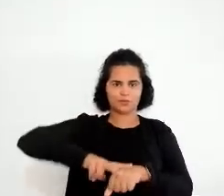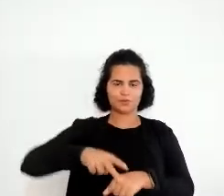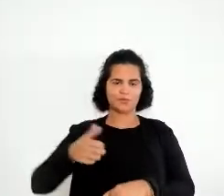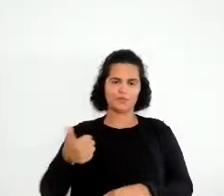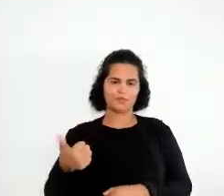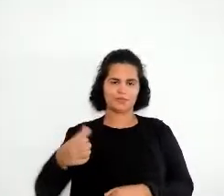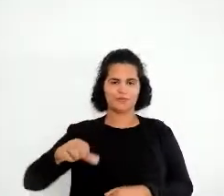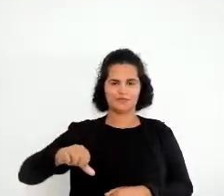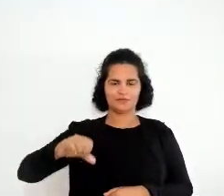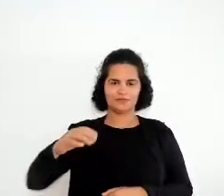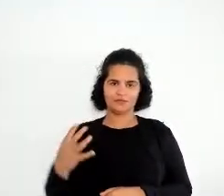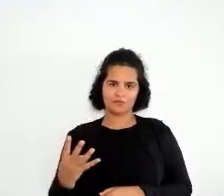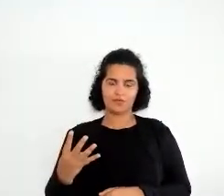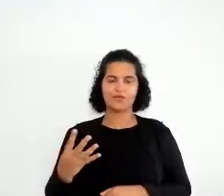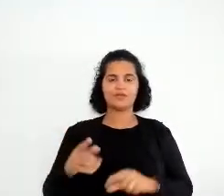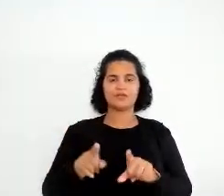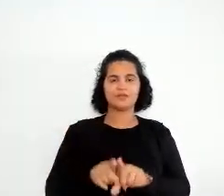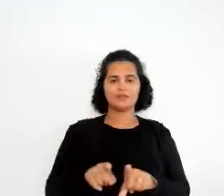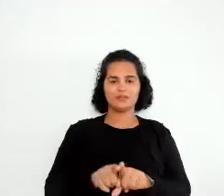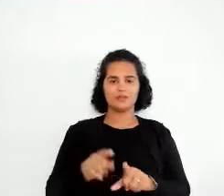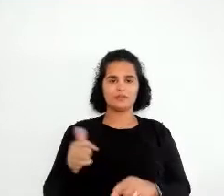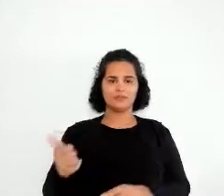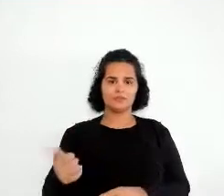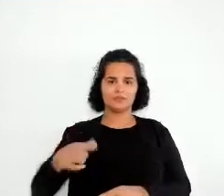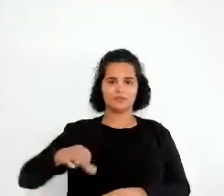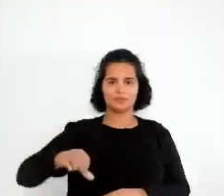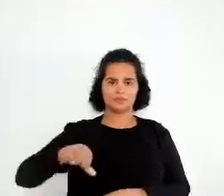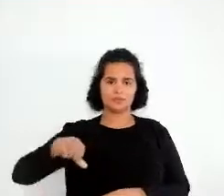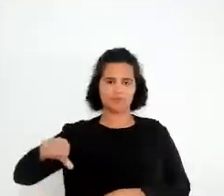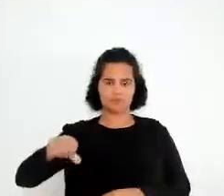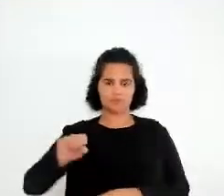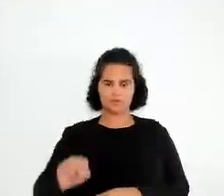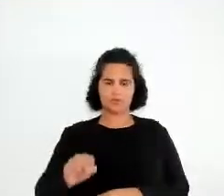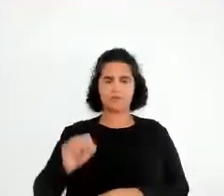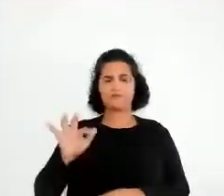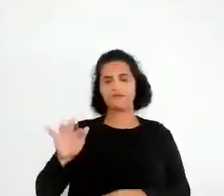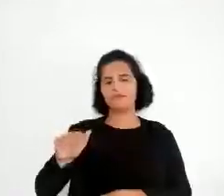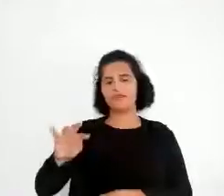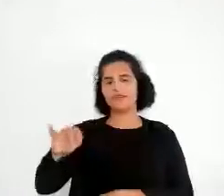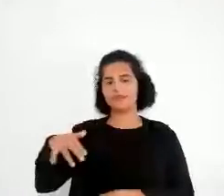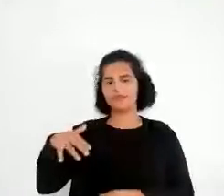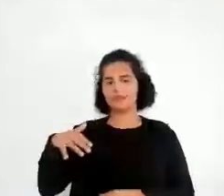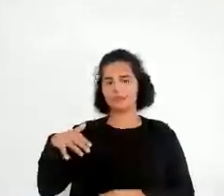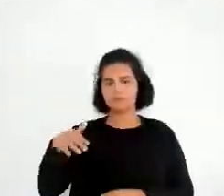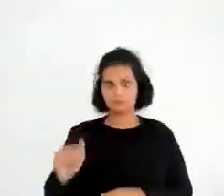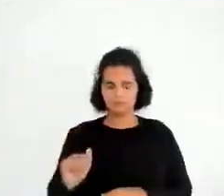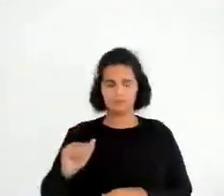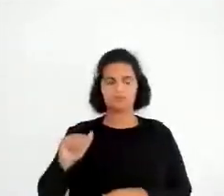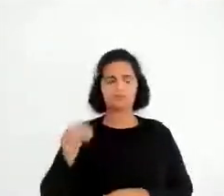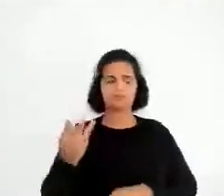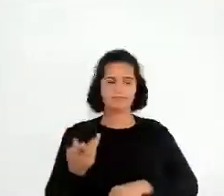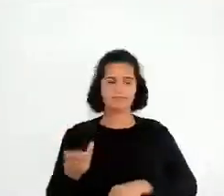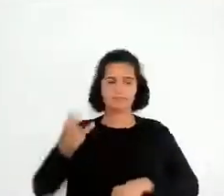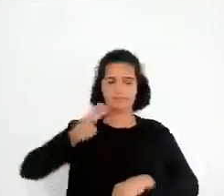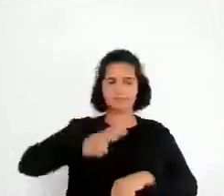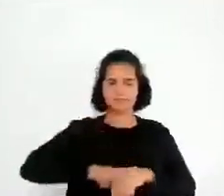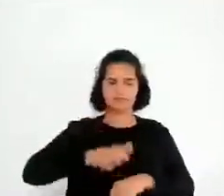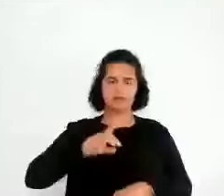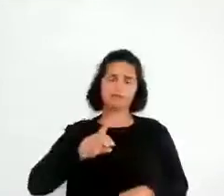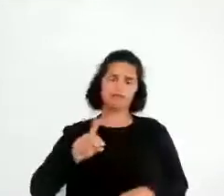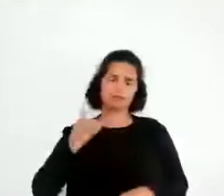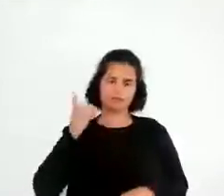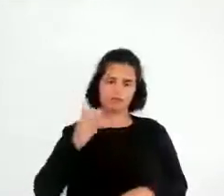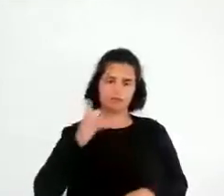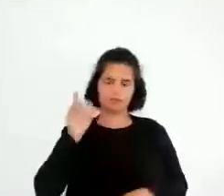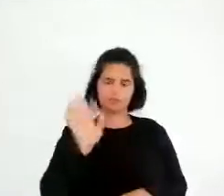e 1998. Fátima exerceu ainda três mandatos de deputada federal, sendo a mais votada nas eleições